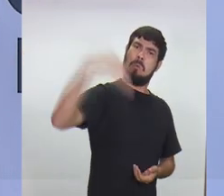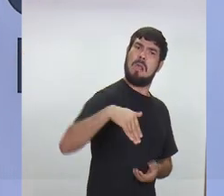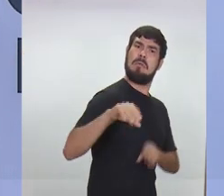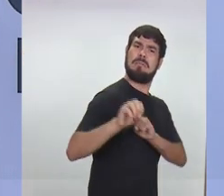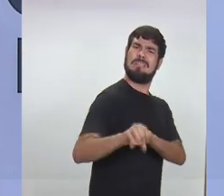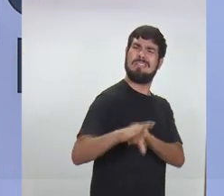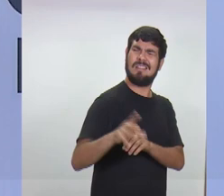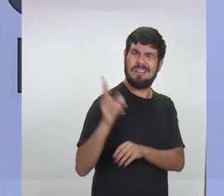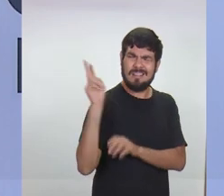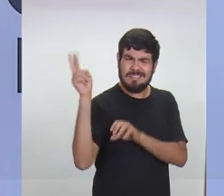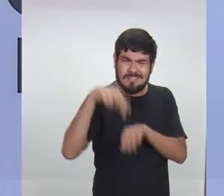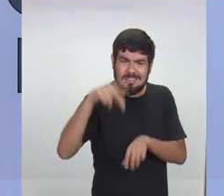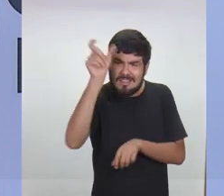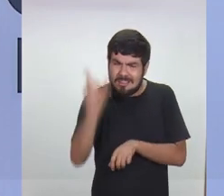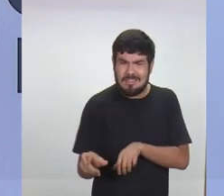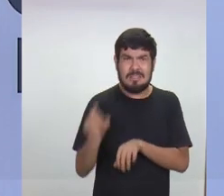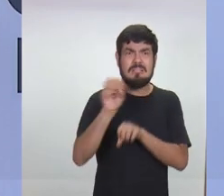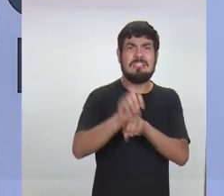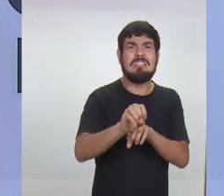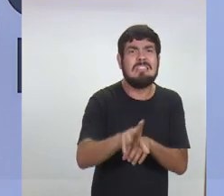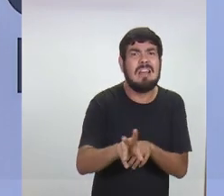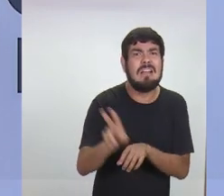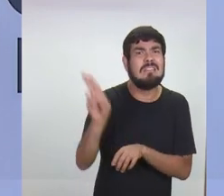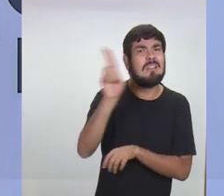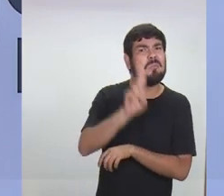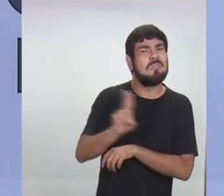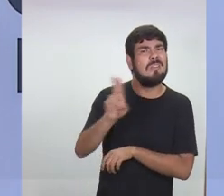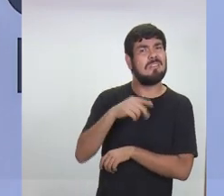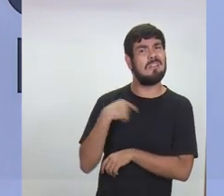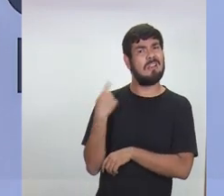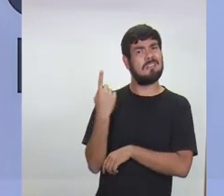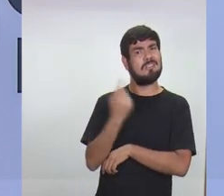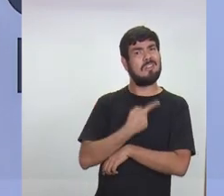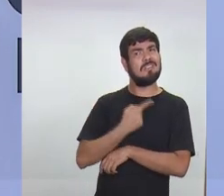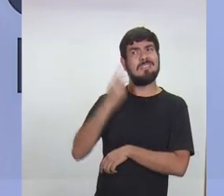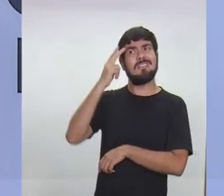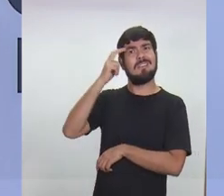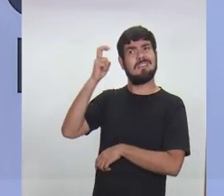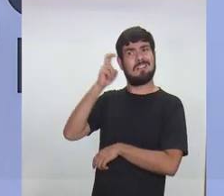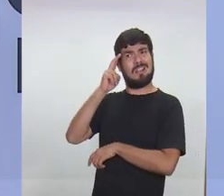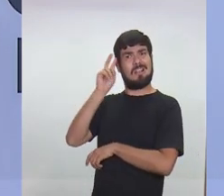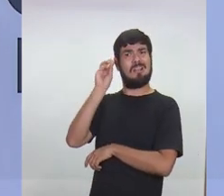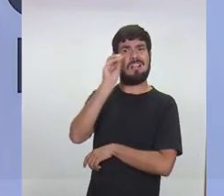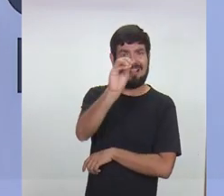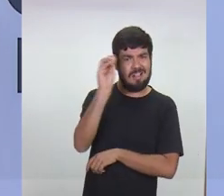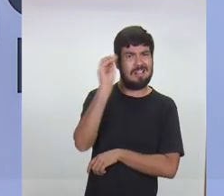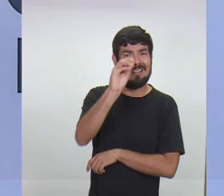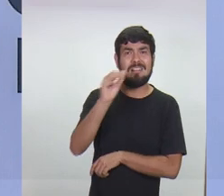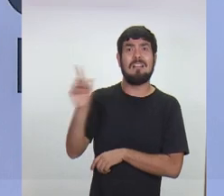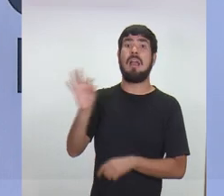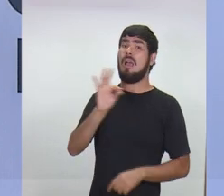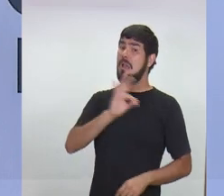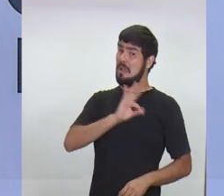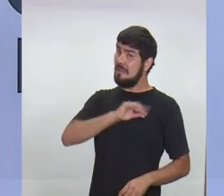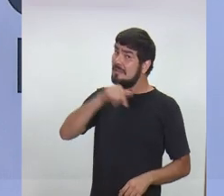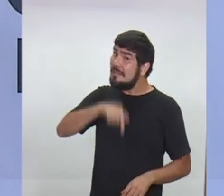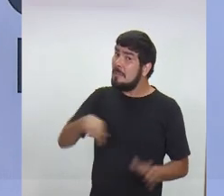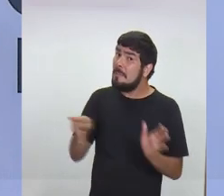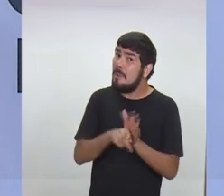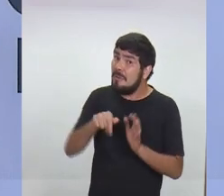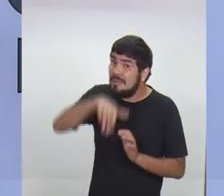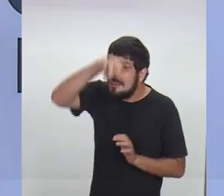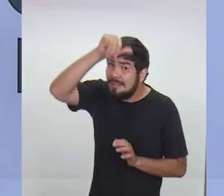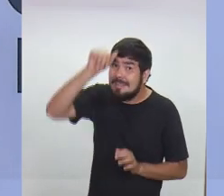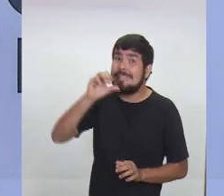vimos que ele veio para ensinar ele está usando a nossa inteligência ea polícia militar daquele estado do amazonas ea polícia civil